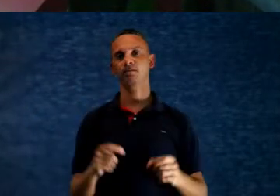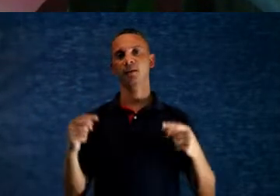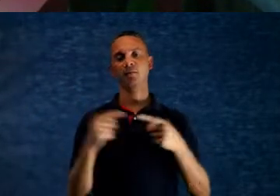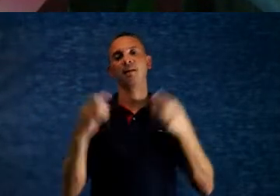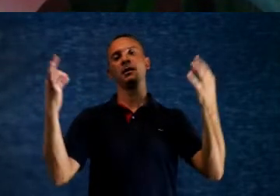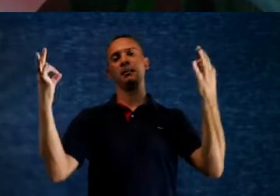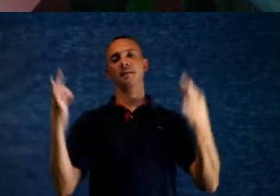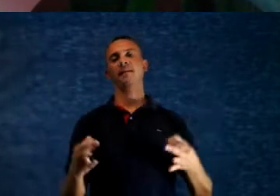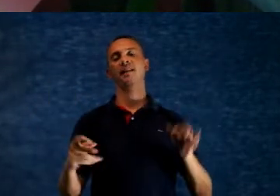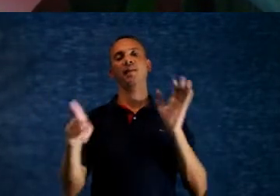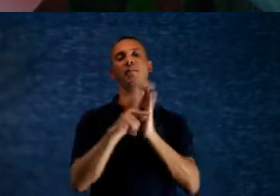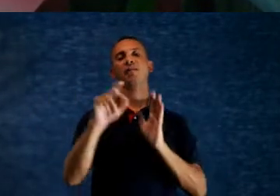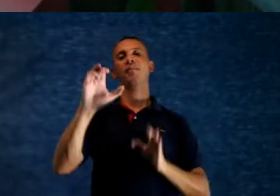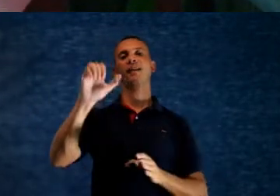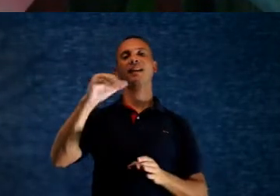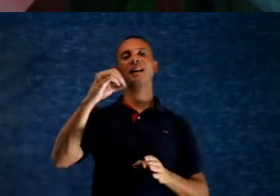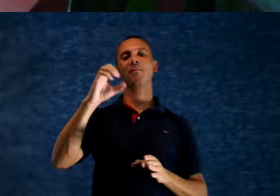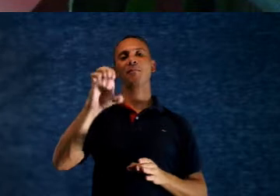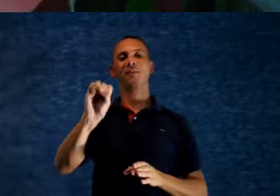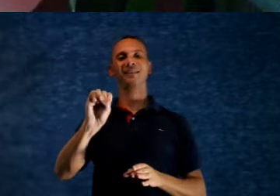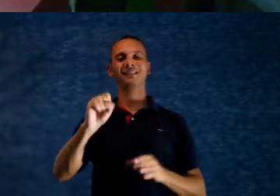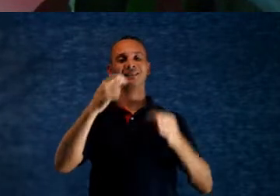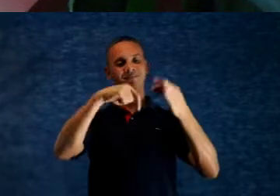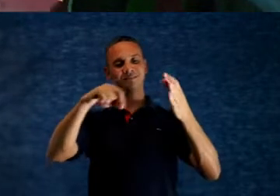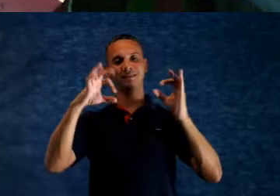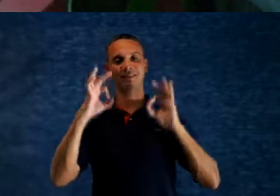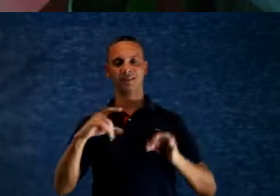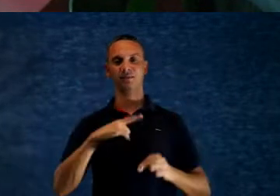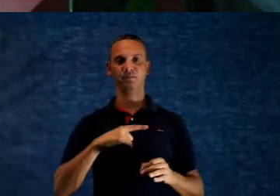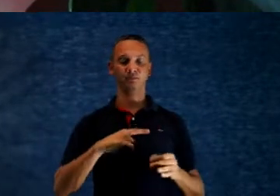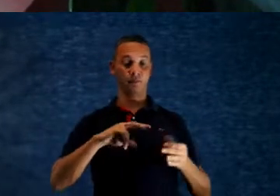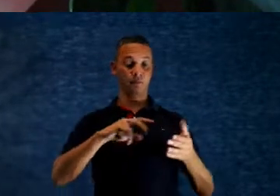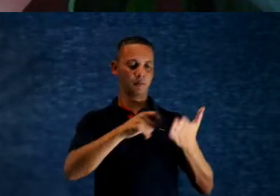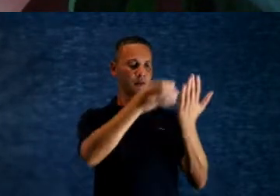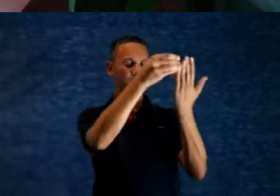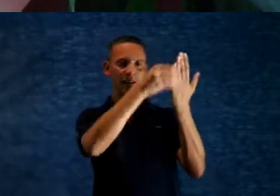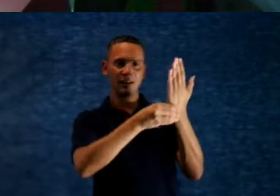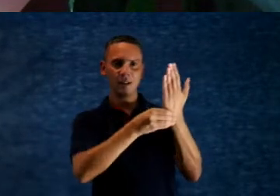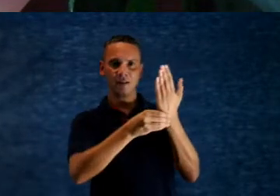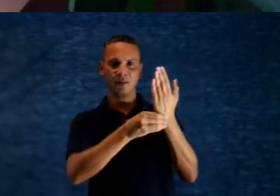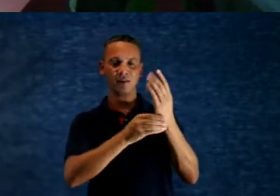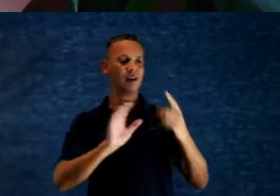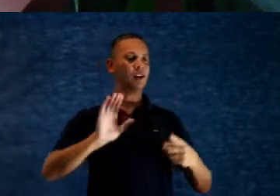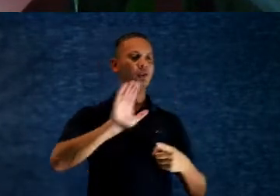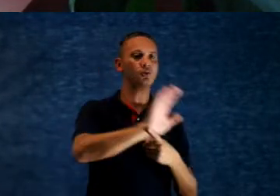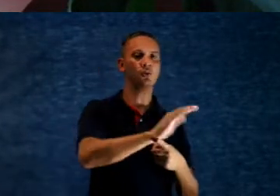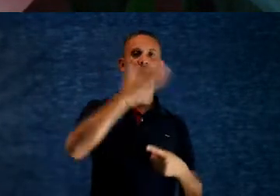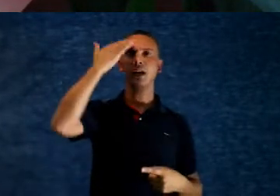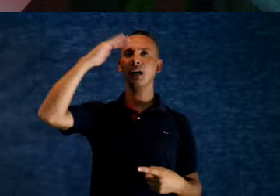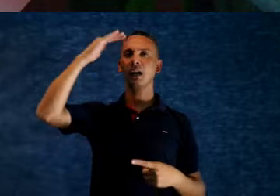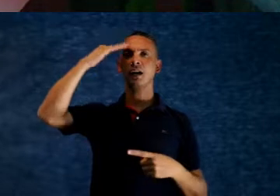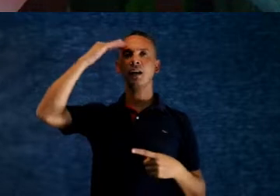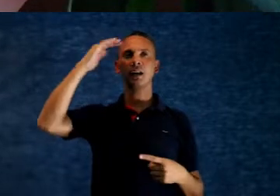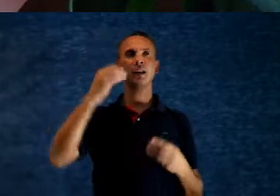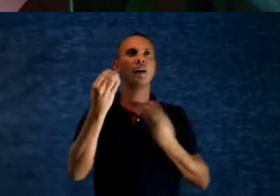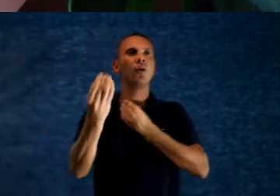plasticidade camoniana, singular e preciosa. O conteúdo desta obra abrange o universo maravilhoso